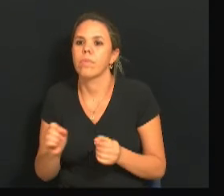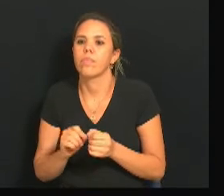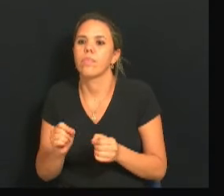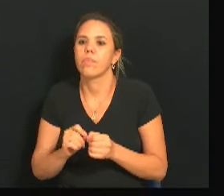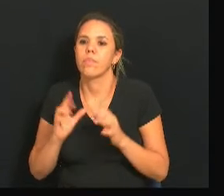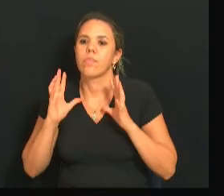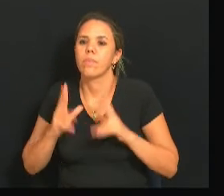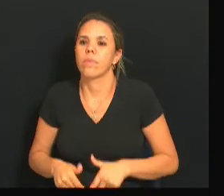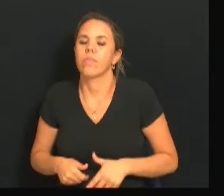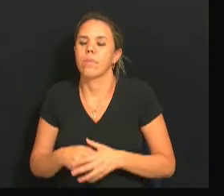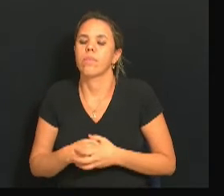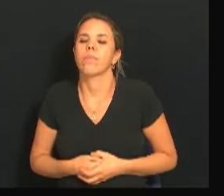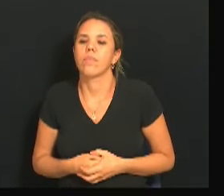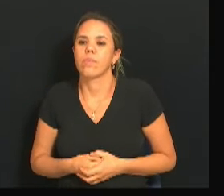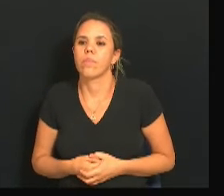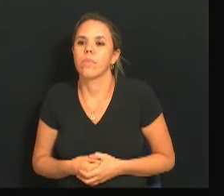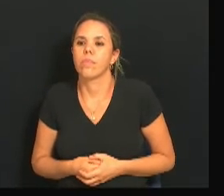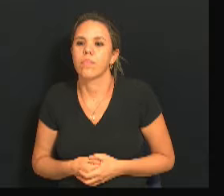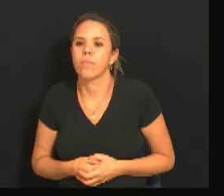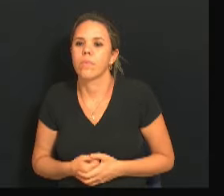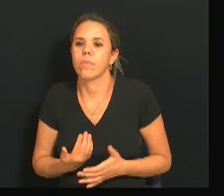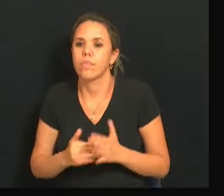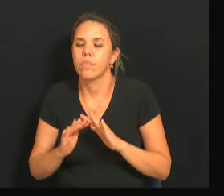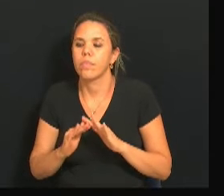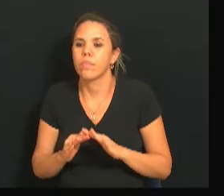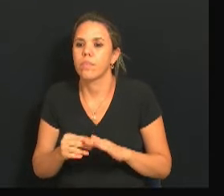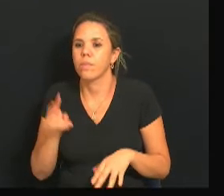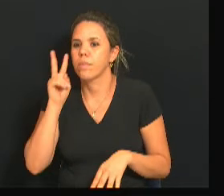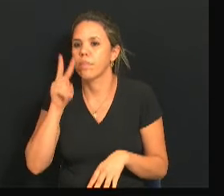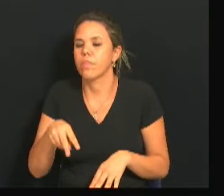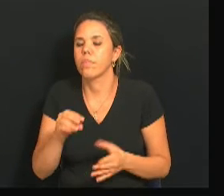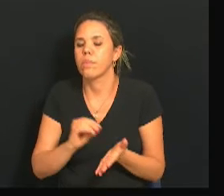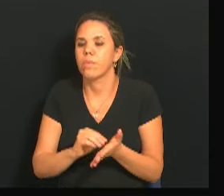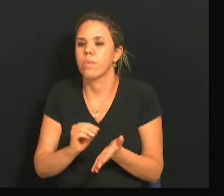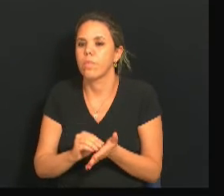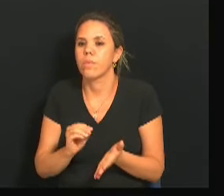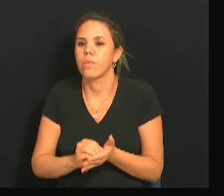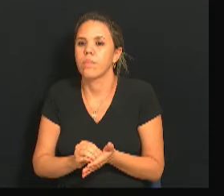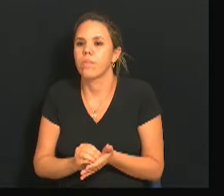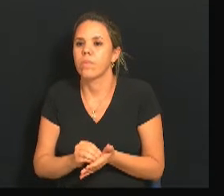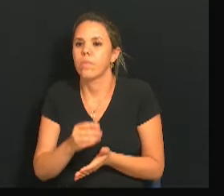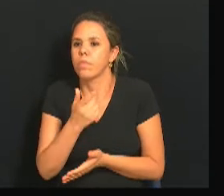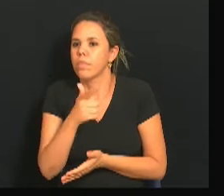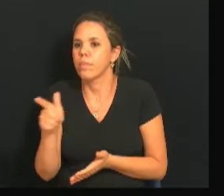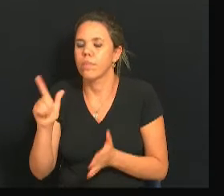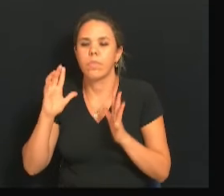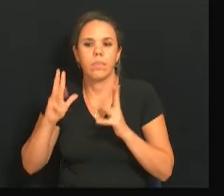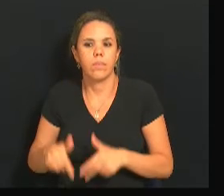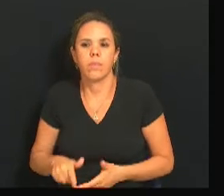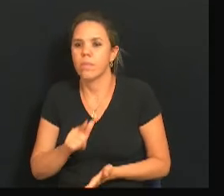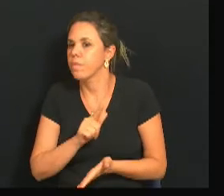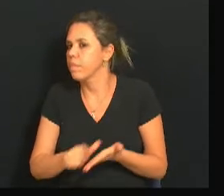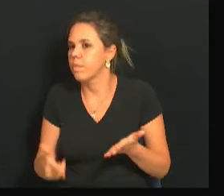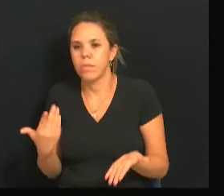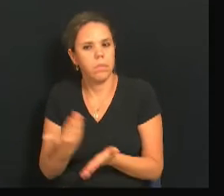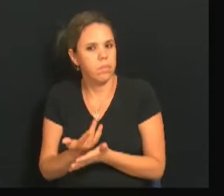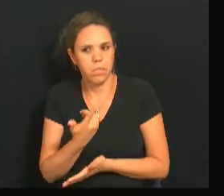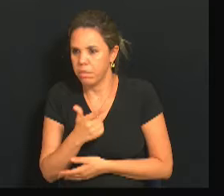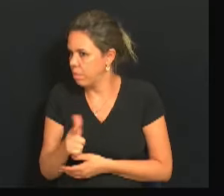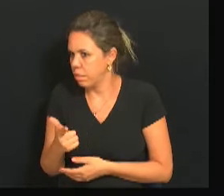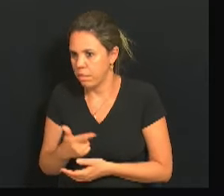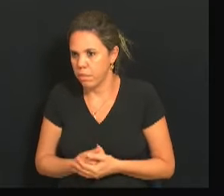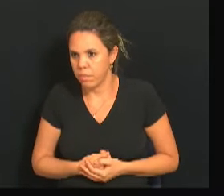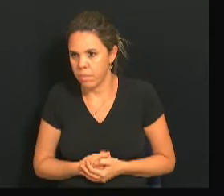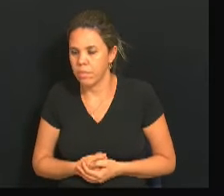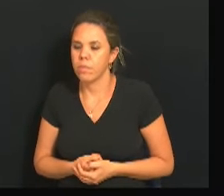limpeza, né, das unidades escolares, porque a gente viu, faltou, não teve limpeza, acabou, não teve aula. Então, a